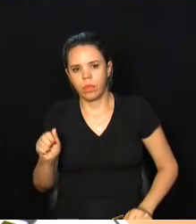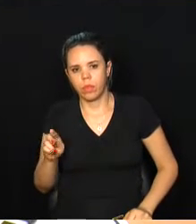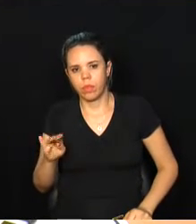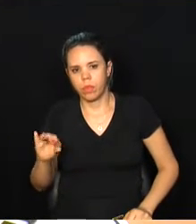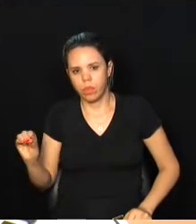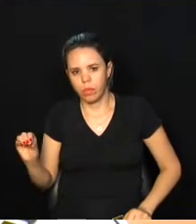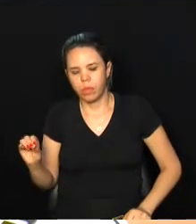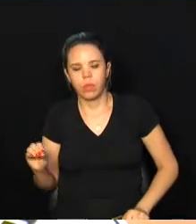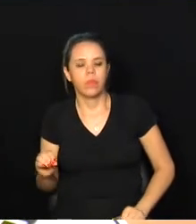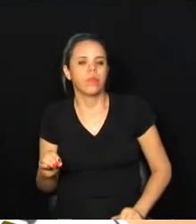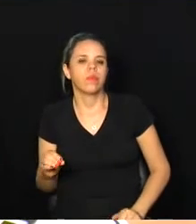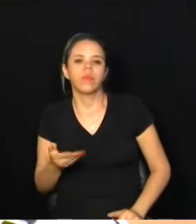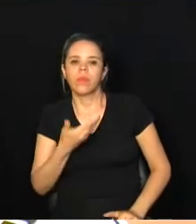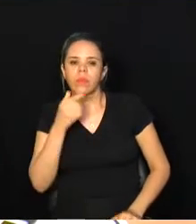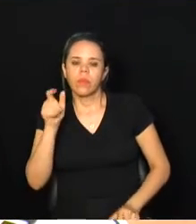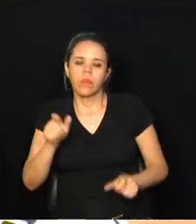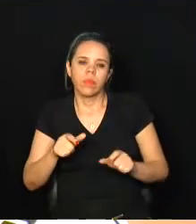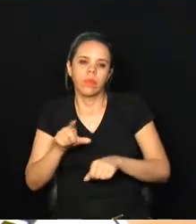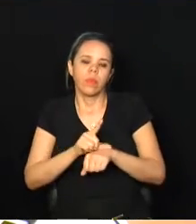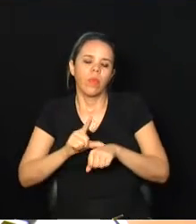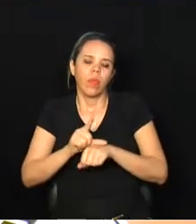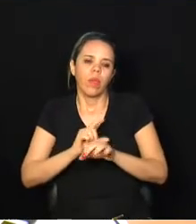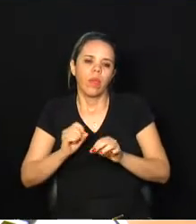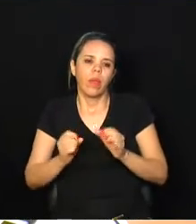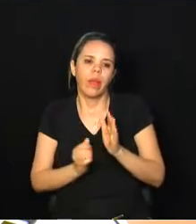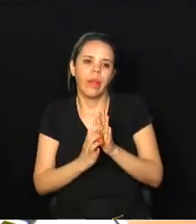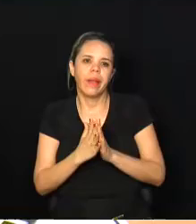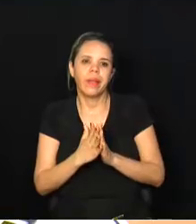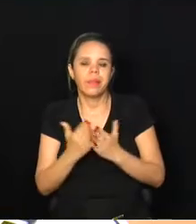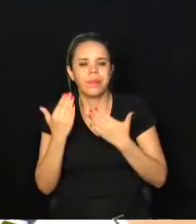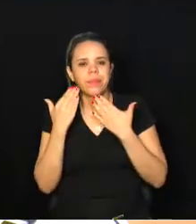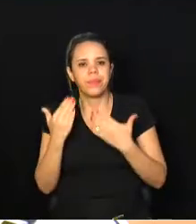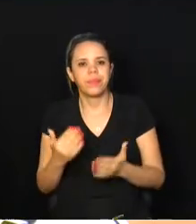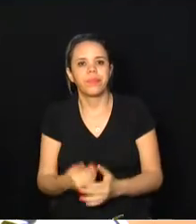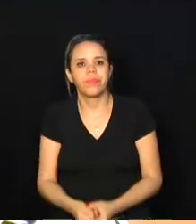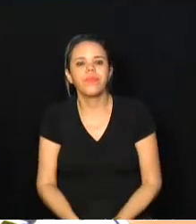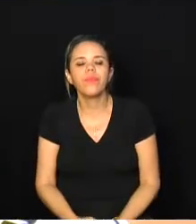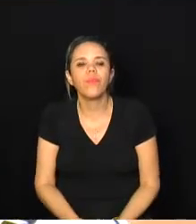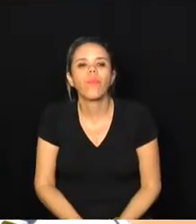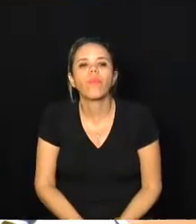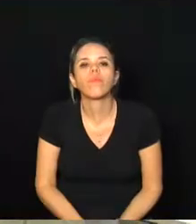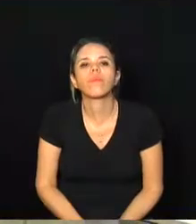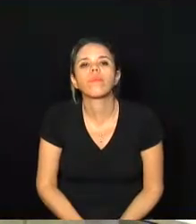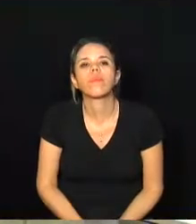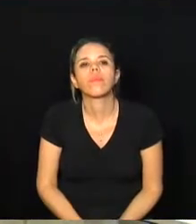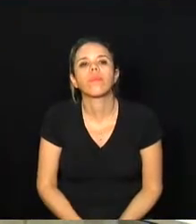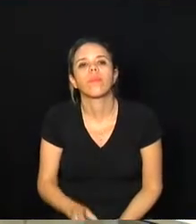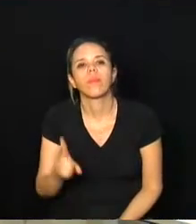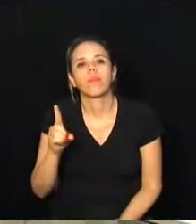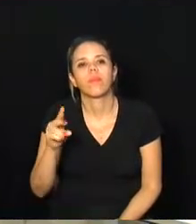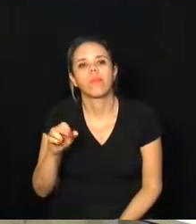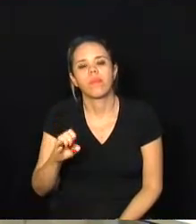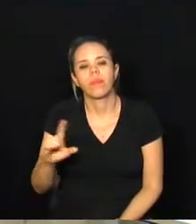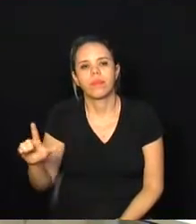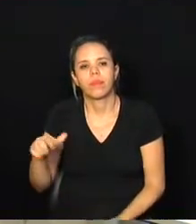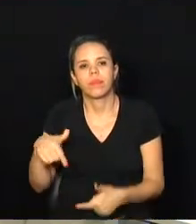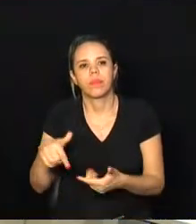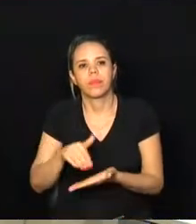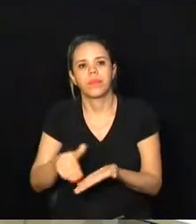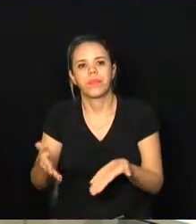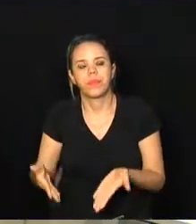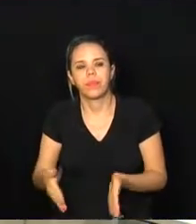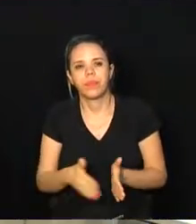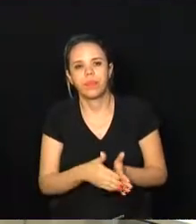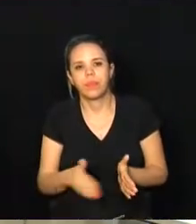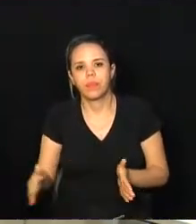nessa melhoria da legislação e toda a burocracia. Obrigado. Daniel é o meu braço direito aqui durante